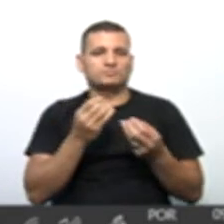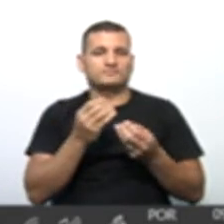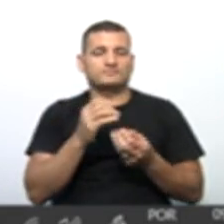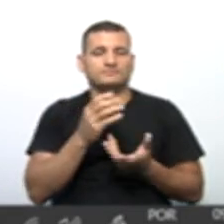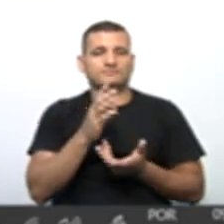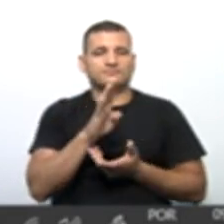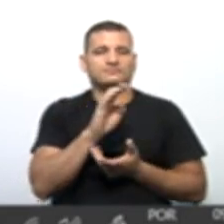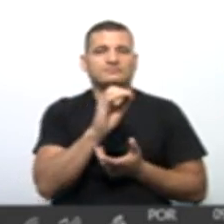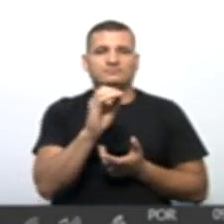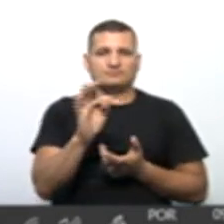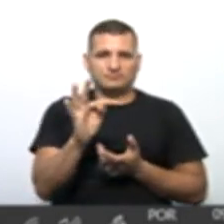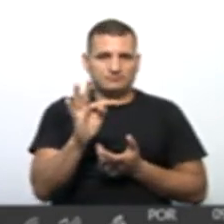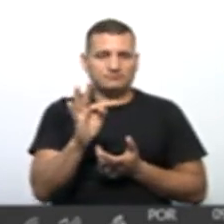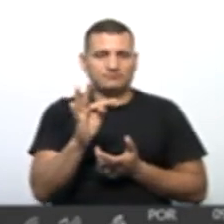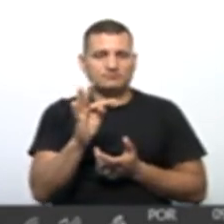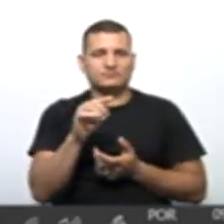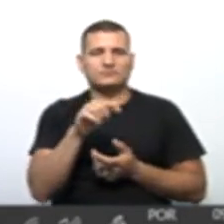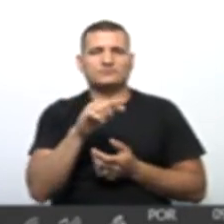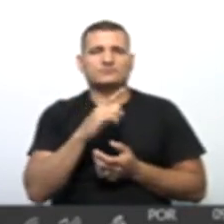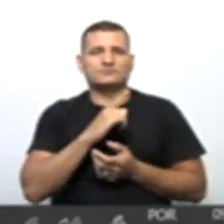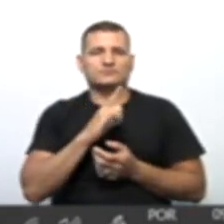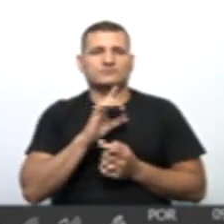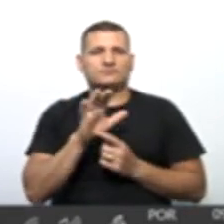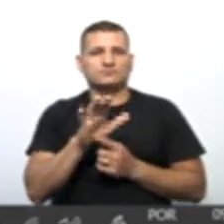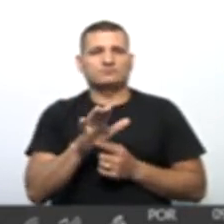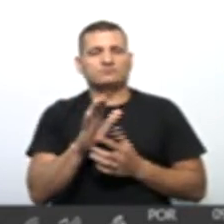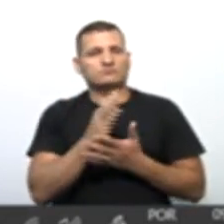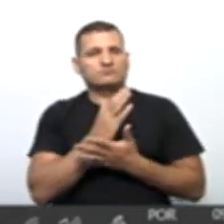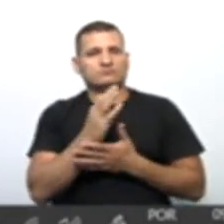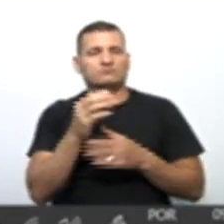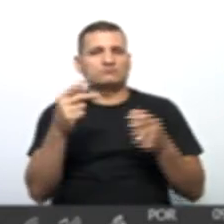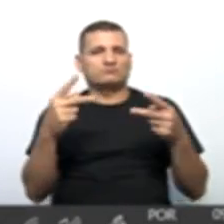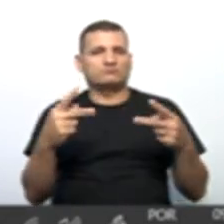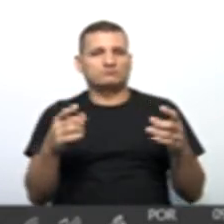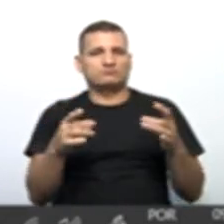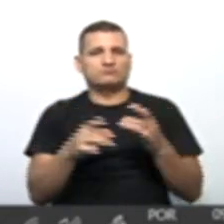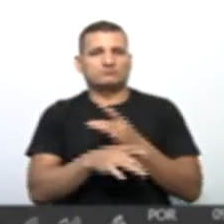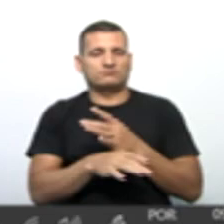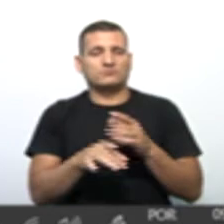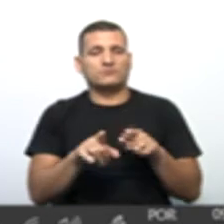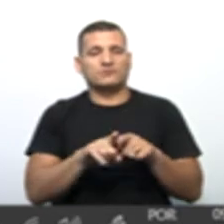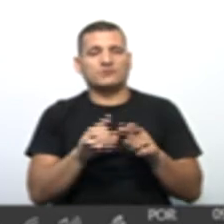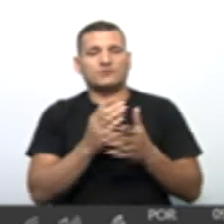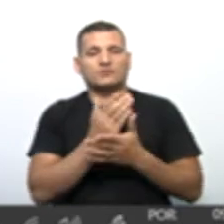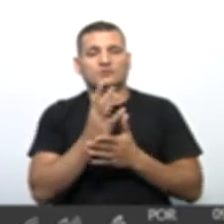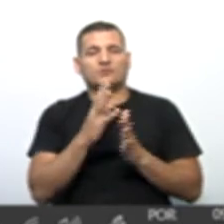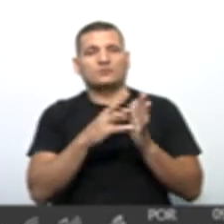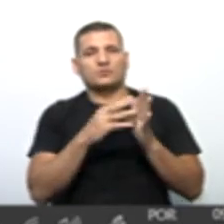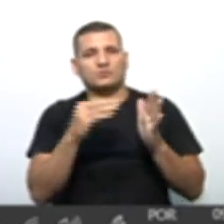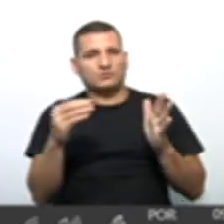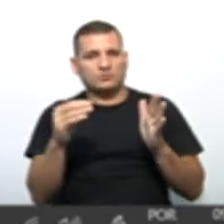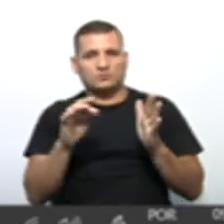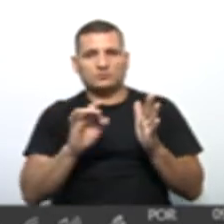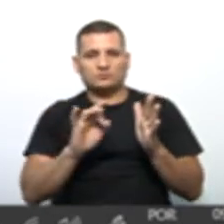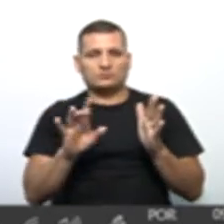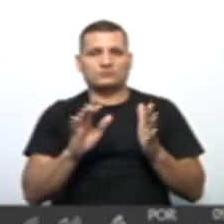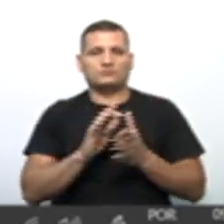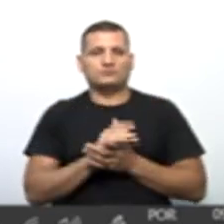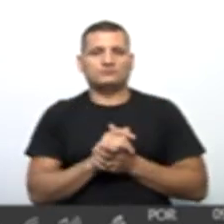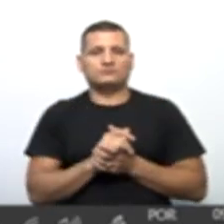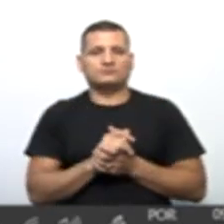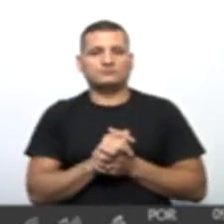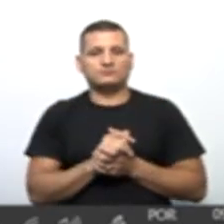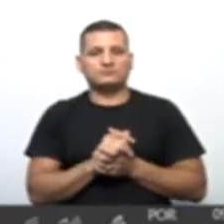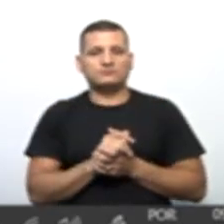estrelando te ajuda a modelar te dá alguns códigos pronto-a-vestir alguns modelos você pode ser base atual é base a não